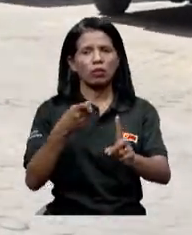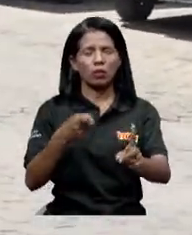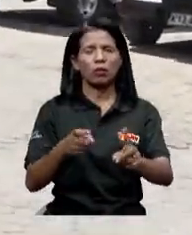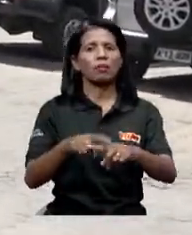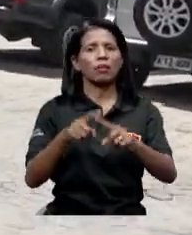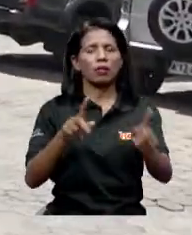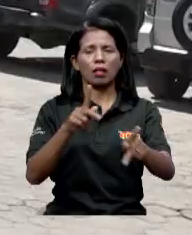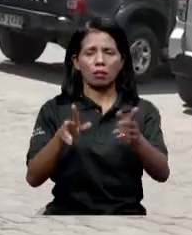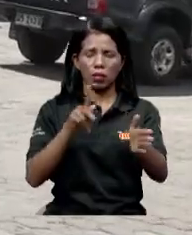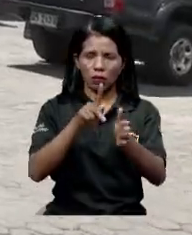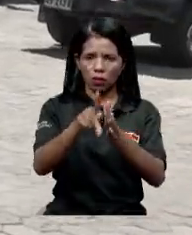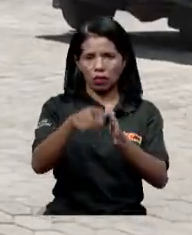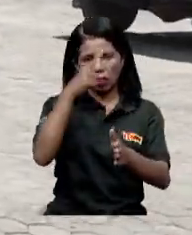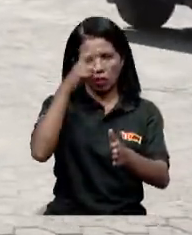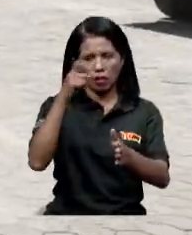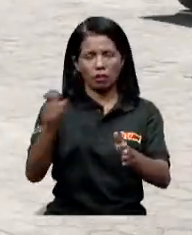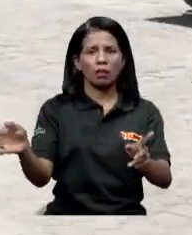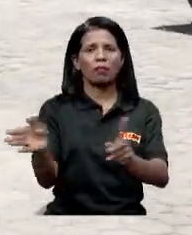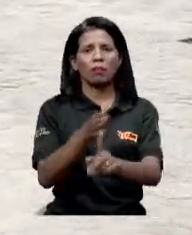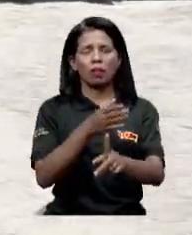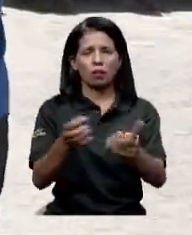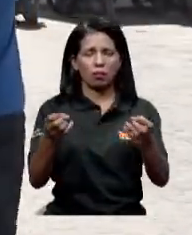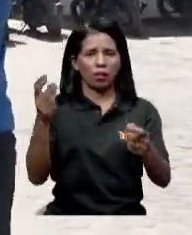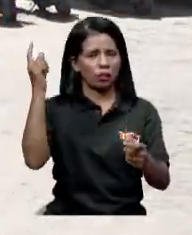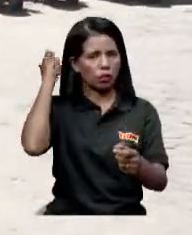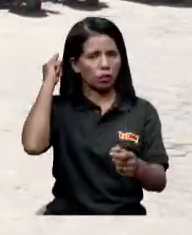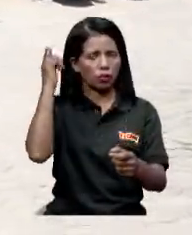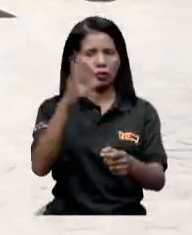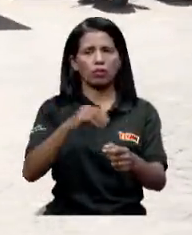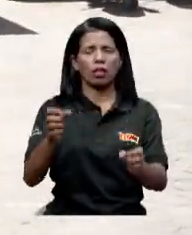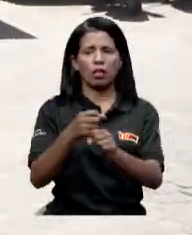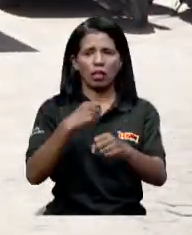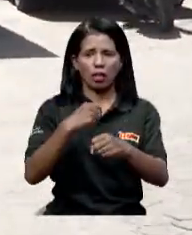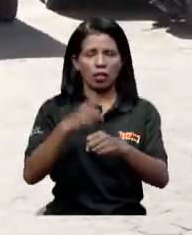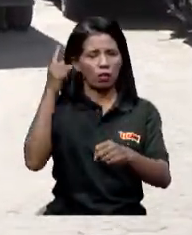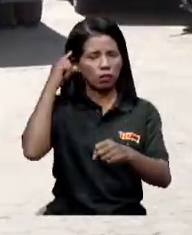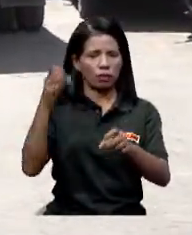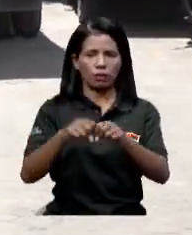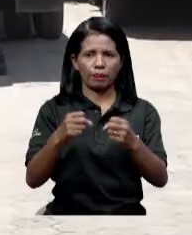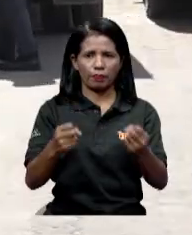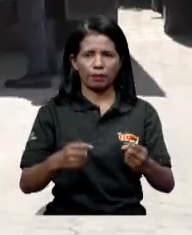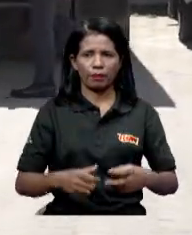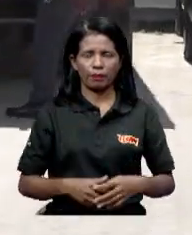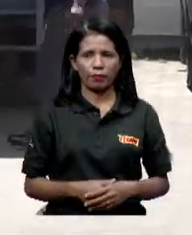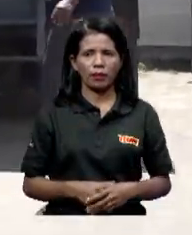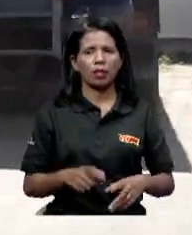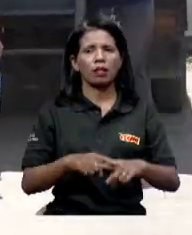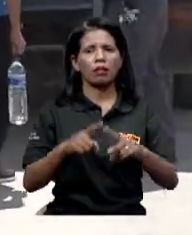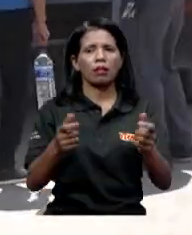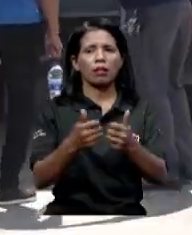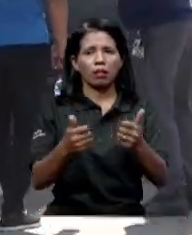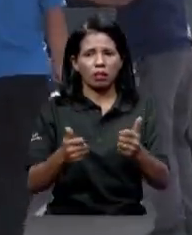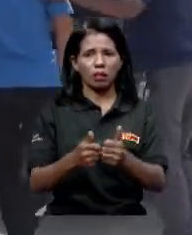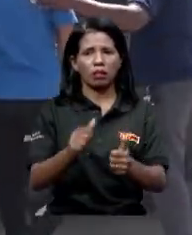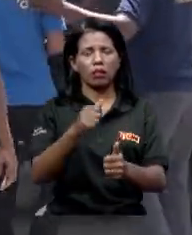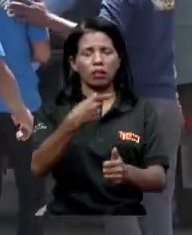be ema macoho, tamba retam pancada macas e a parte ulun, hode resulta ulun nakfera. Mai bem, advogada privada